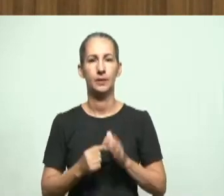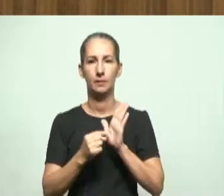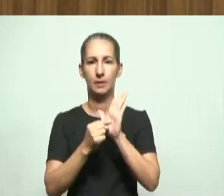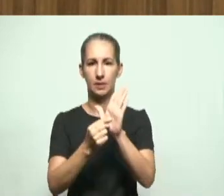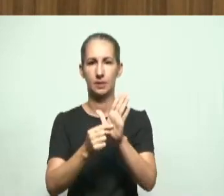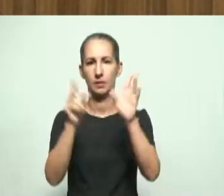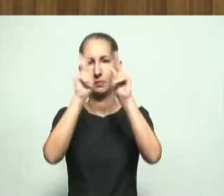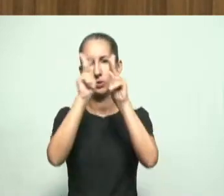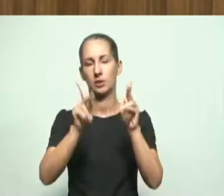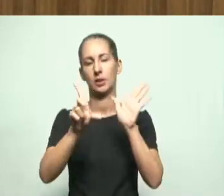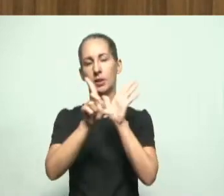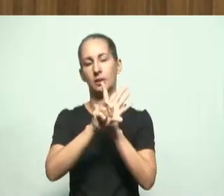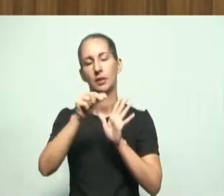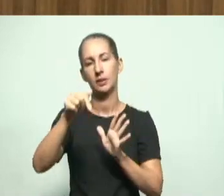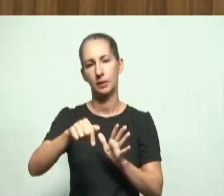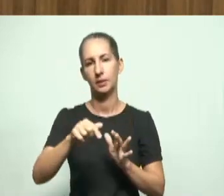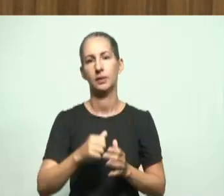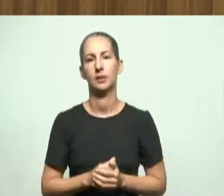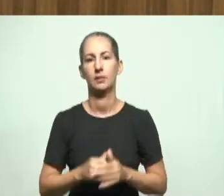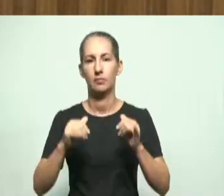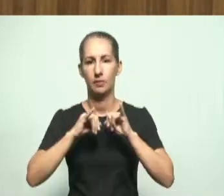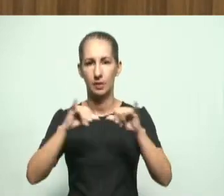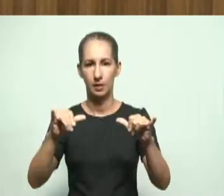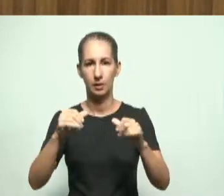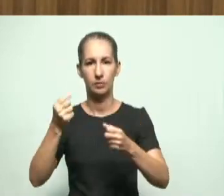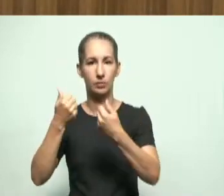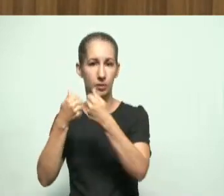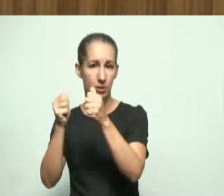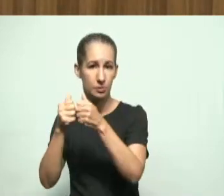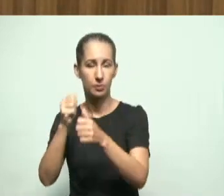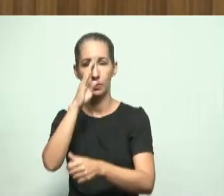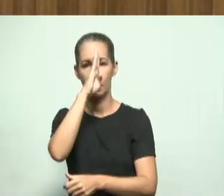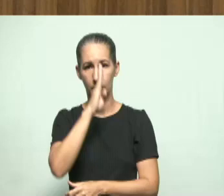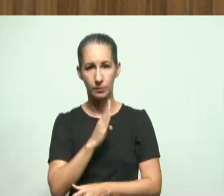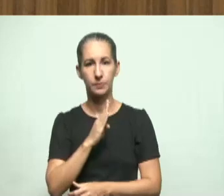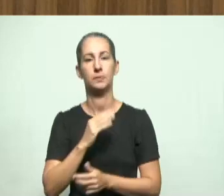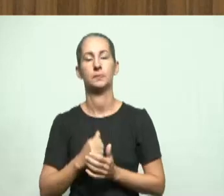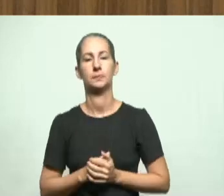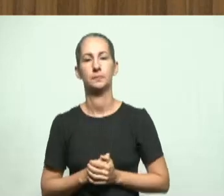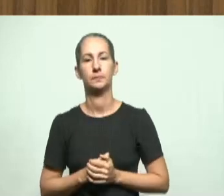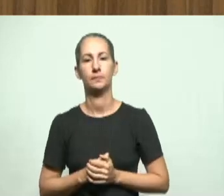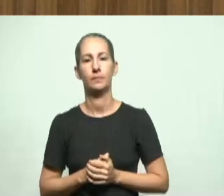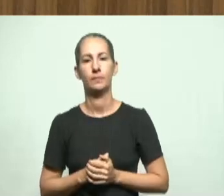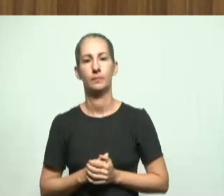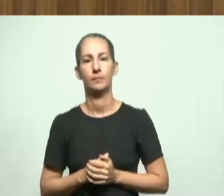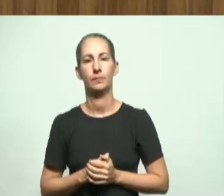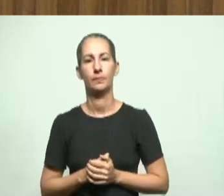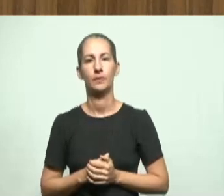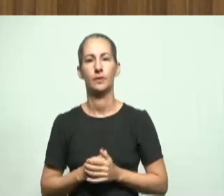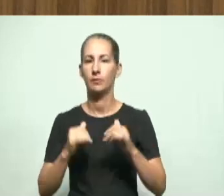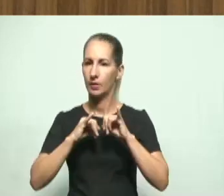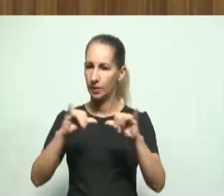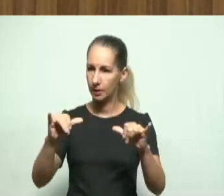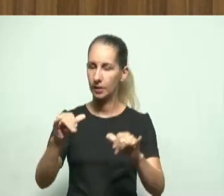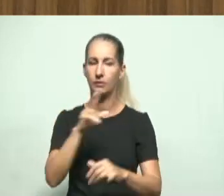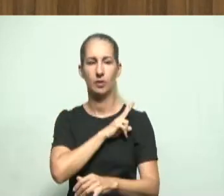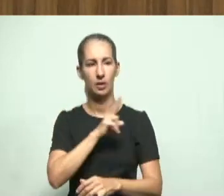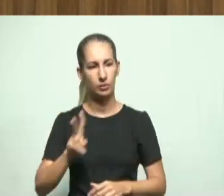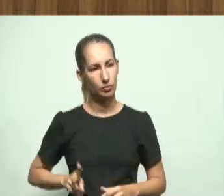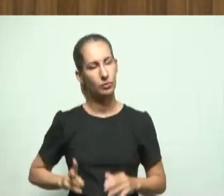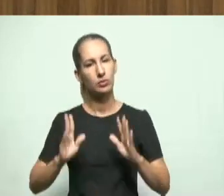Apresentamos um projeto de lei aqui na Câmara, falando sobre transporte gratuito. Já estive falando com alguns vereadores